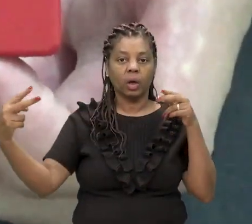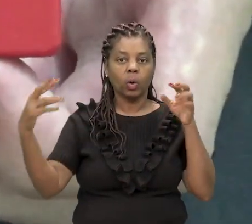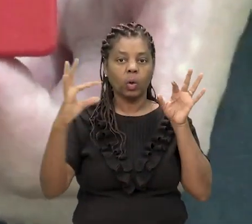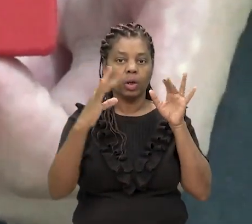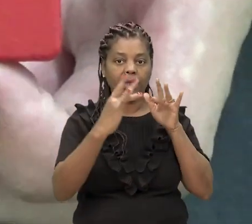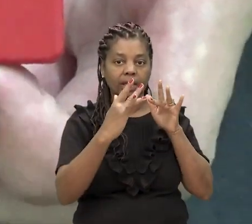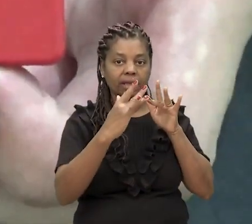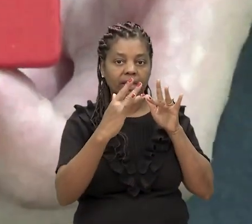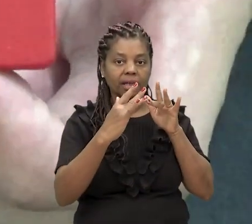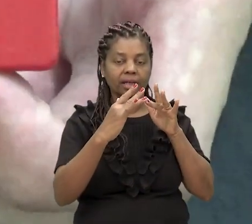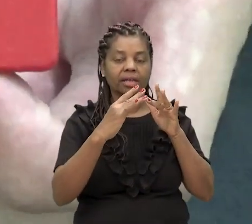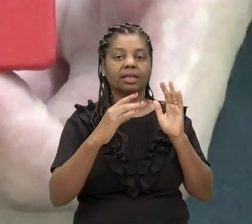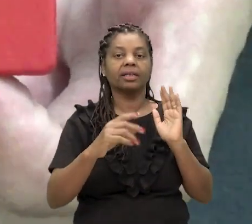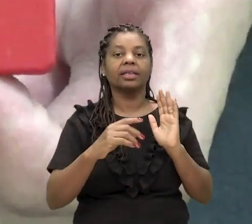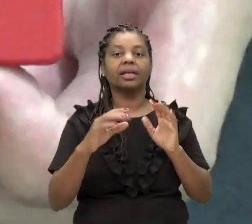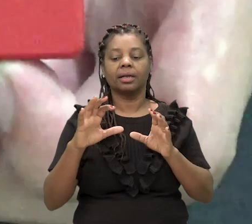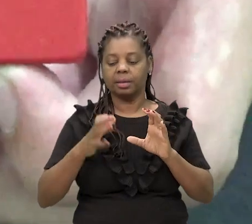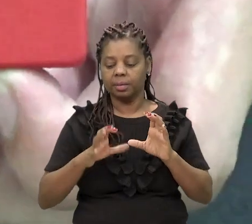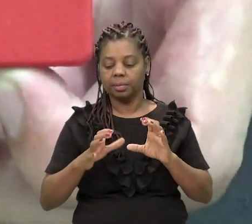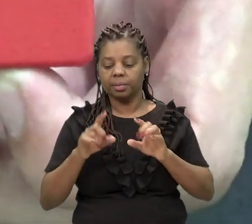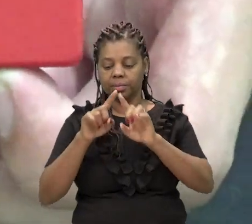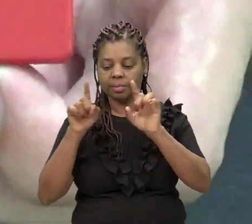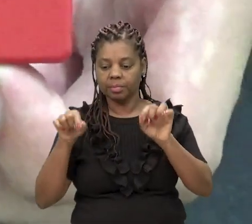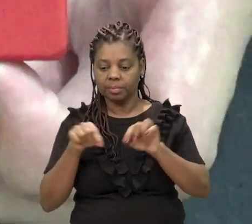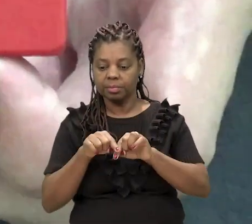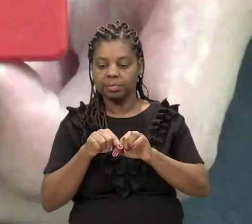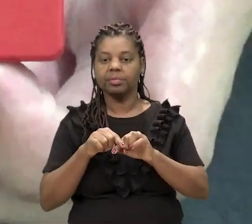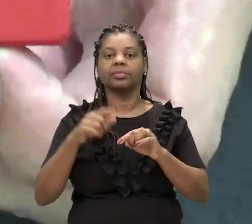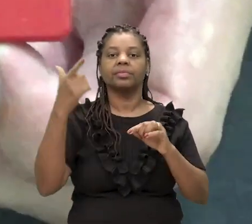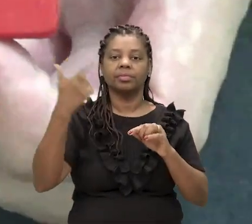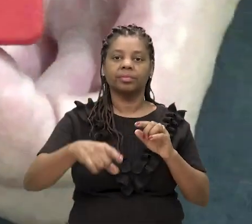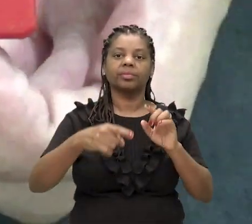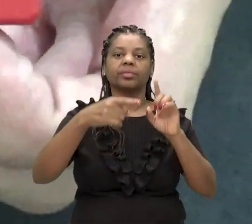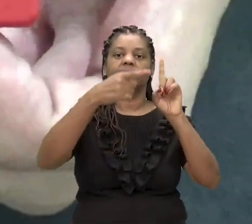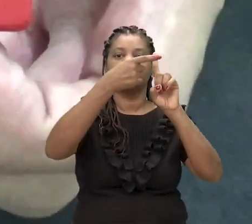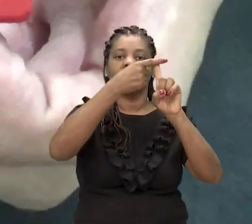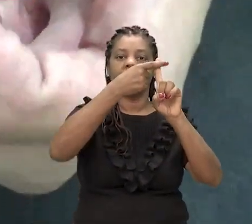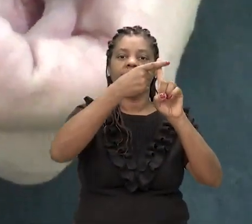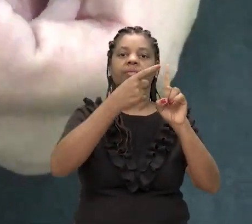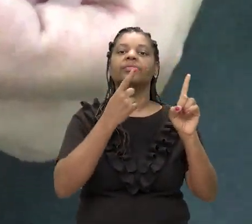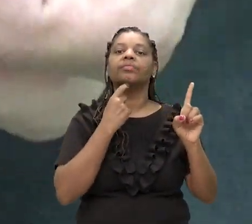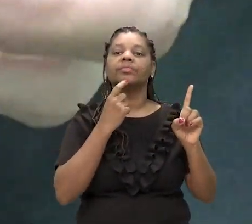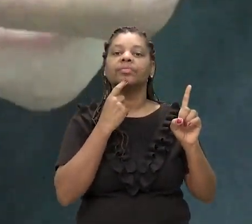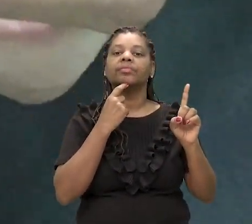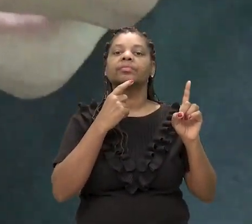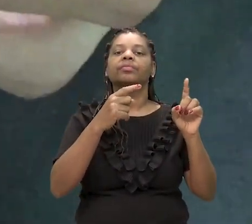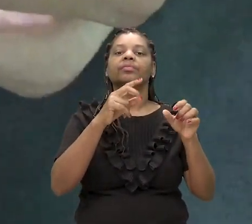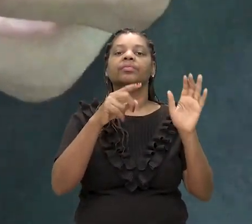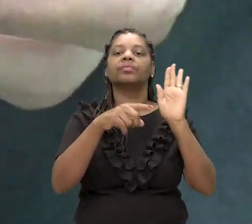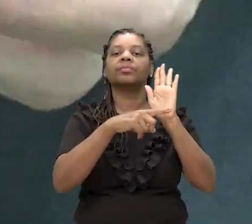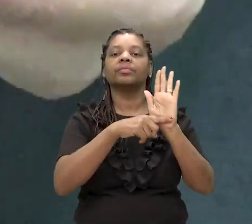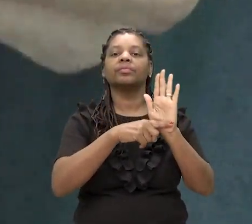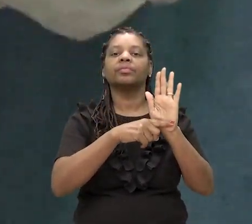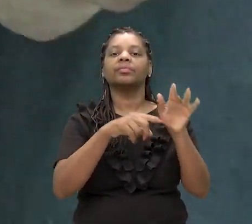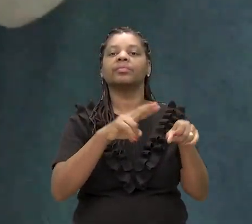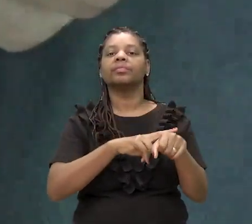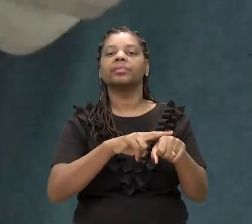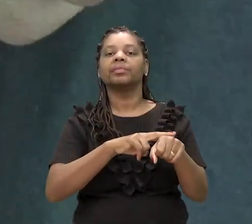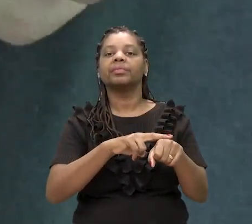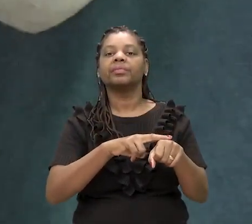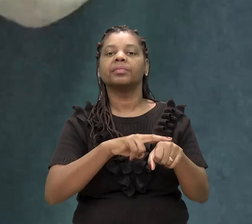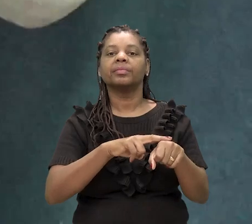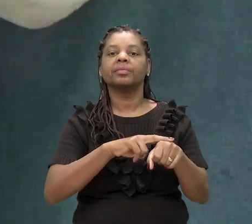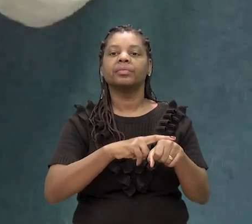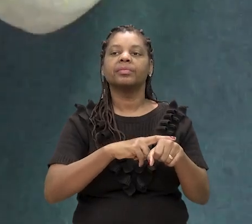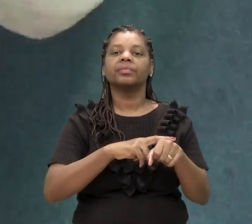podemos conectar a nossa bateria. Mesmo sentido, mesma lógica, lado positivo, o vermelhinho,